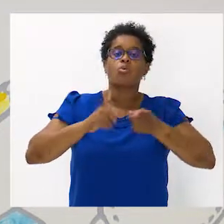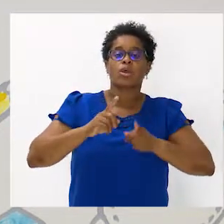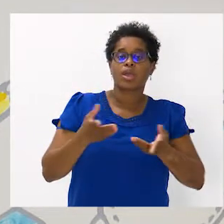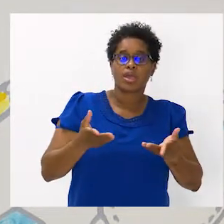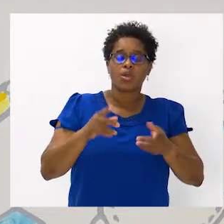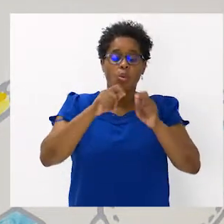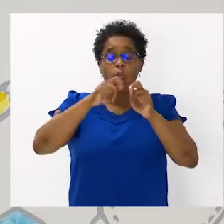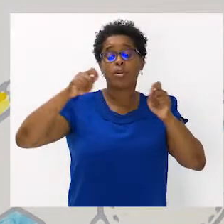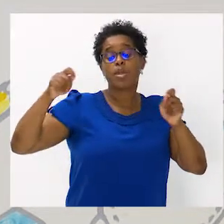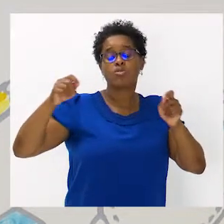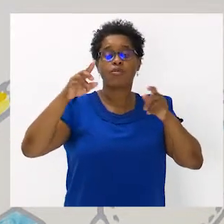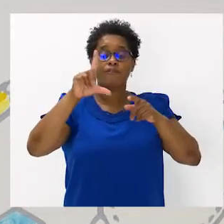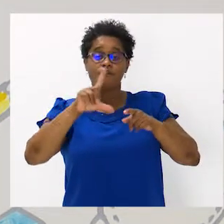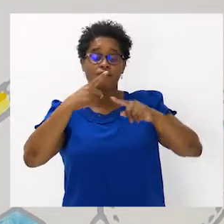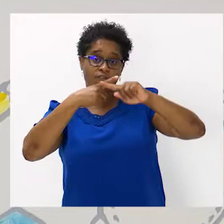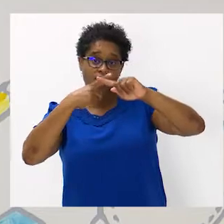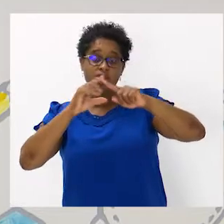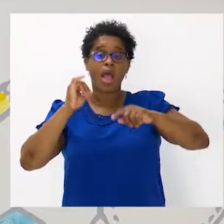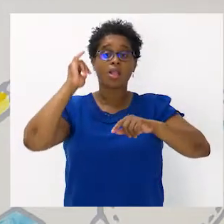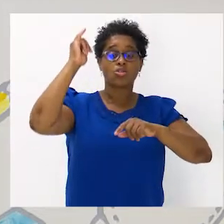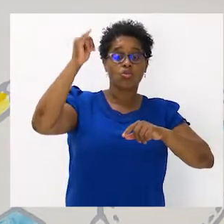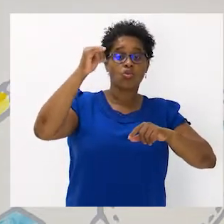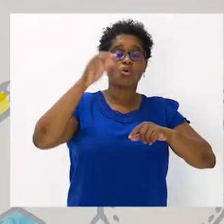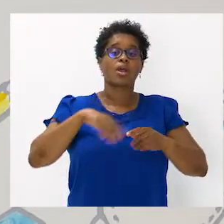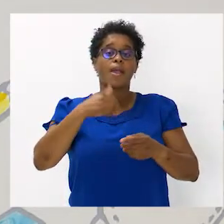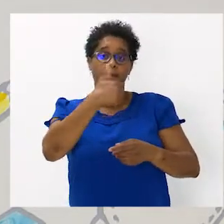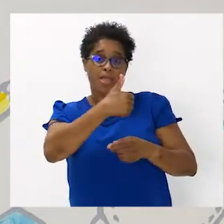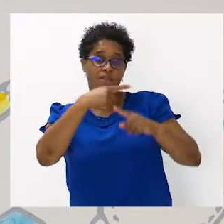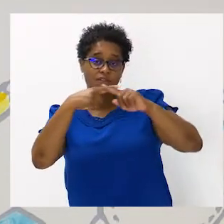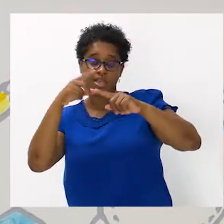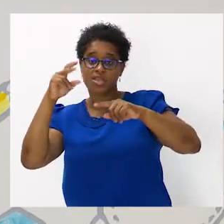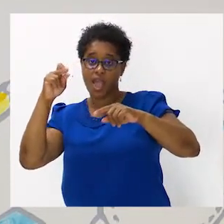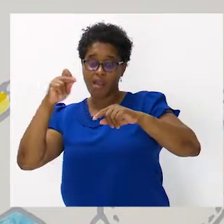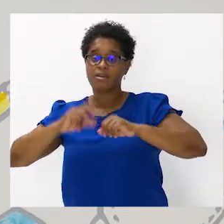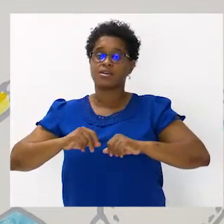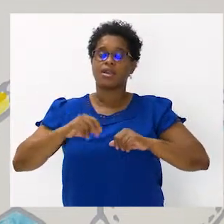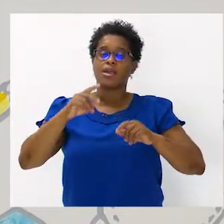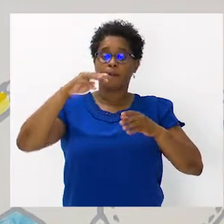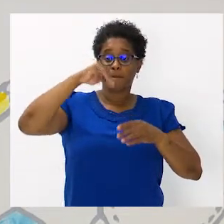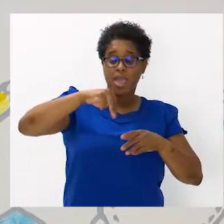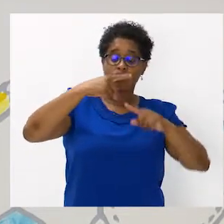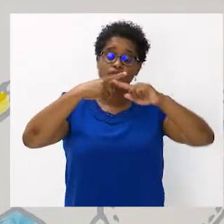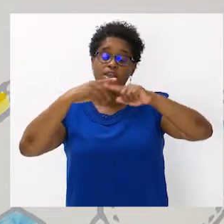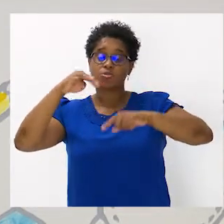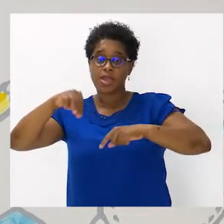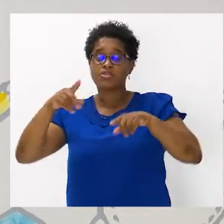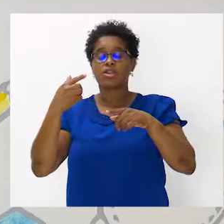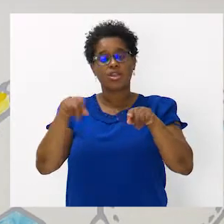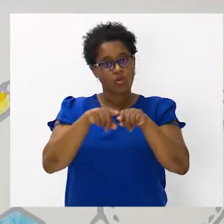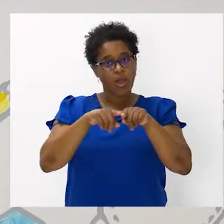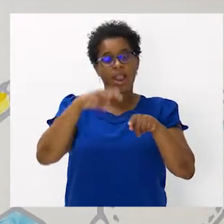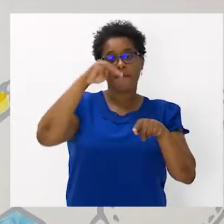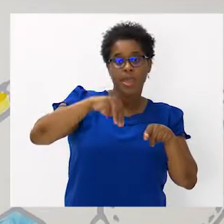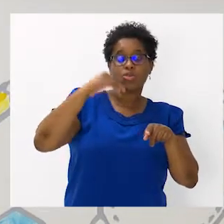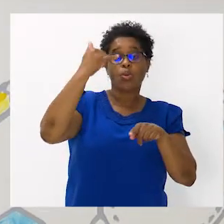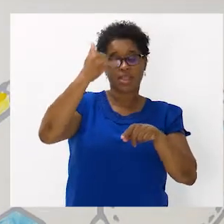multiplicamos o quê? Comprimento vezes altura, ou base vezes altura. Então, metro vezes metro, que dará